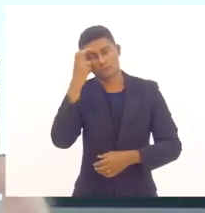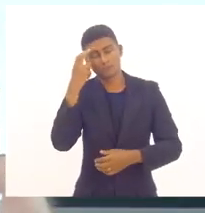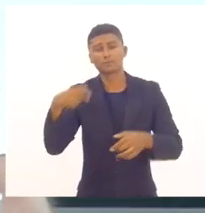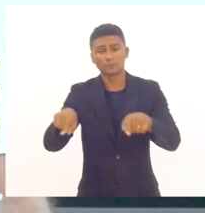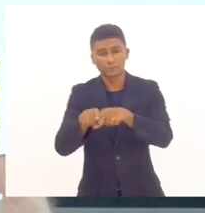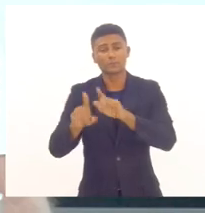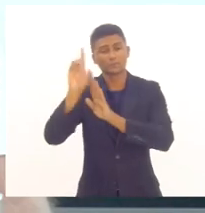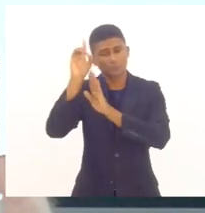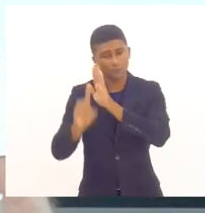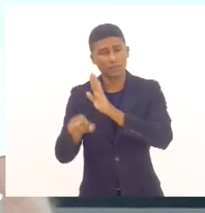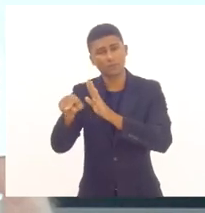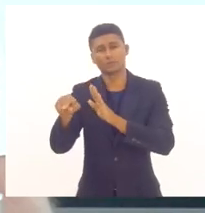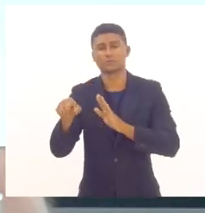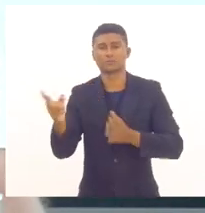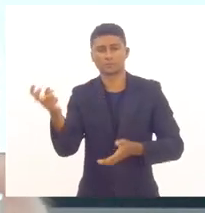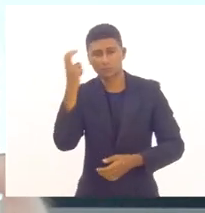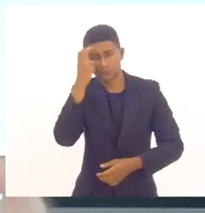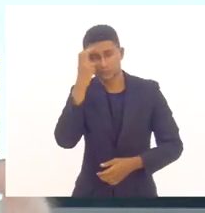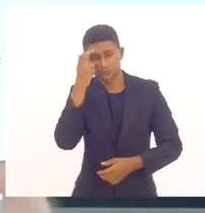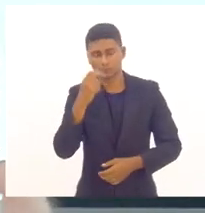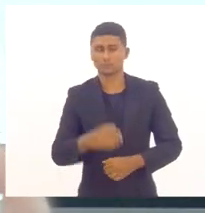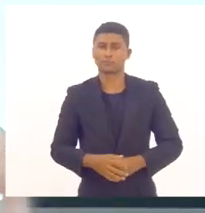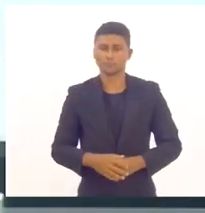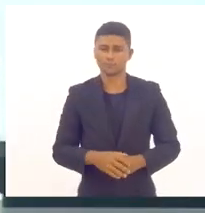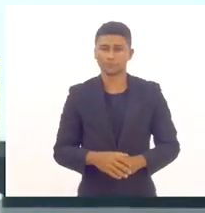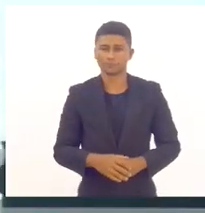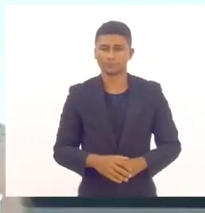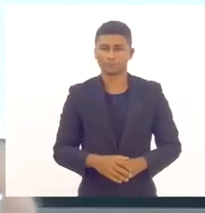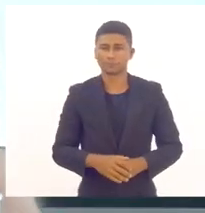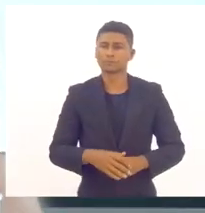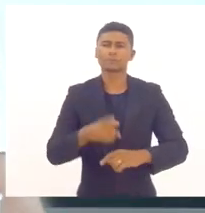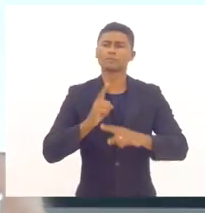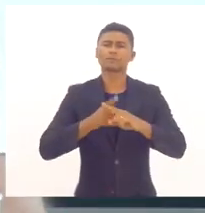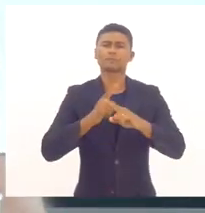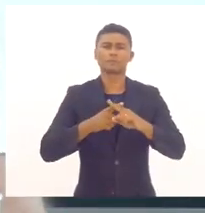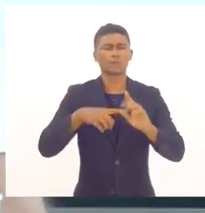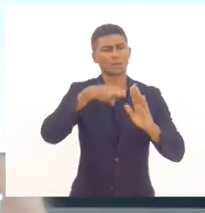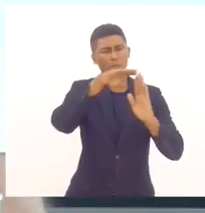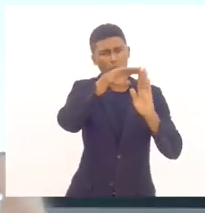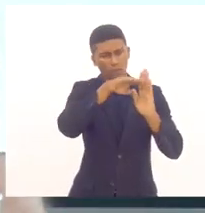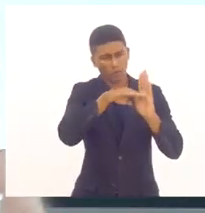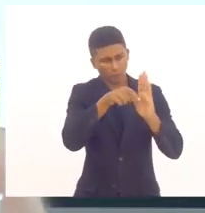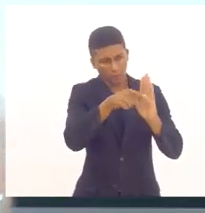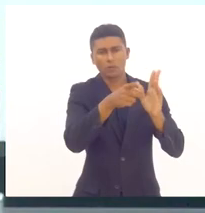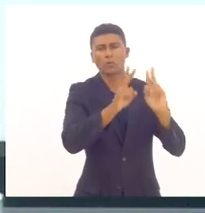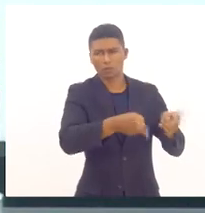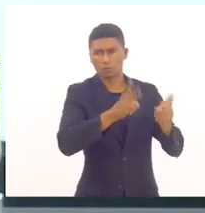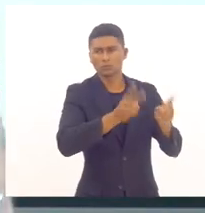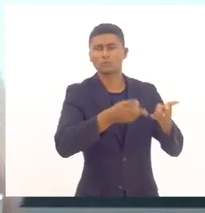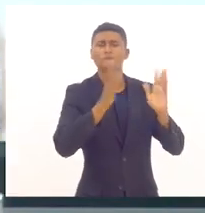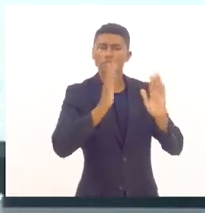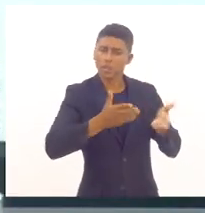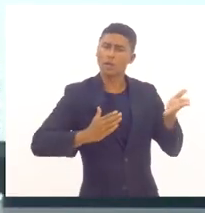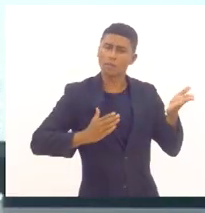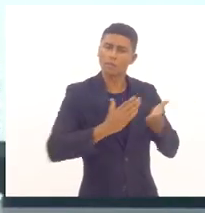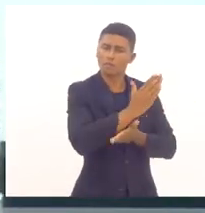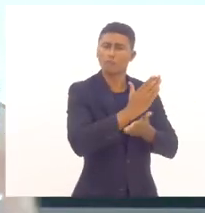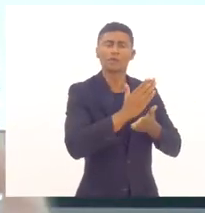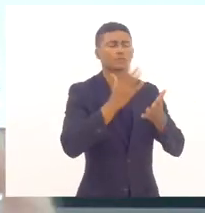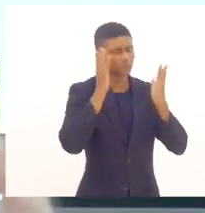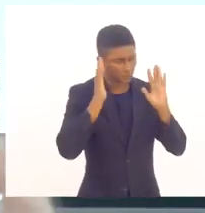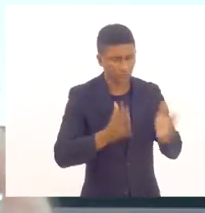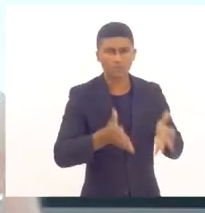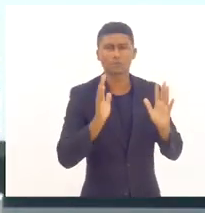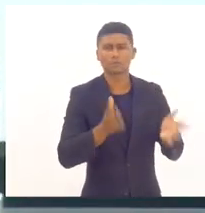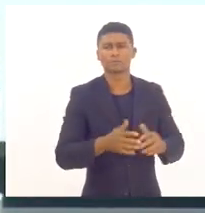também na cultura. Por que não? Porque o programa não pode continuar em curso, que já foi aprovado, foi